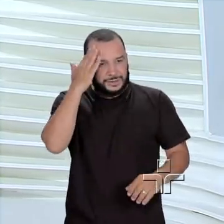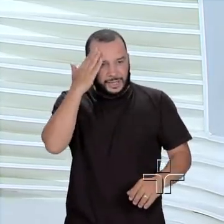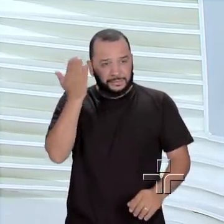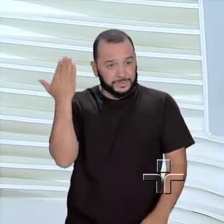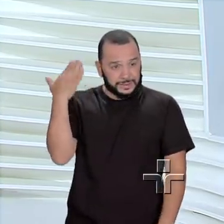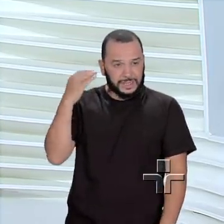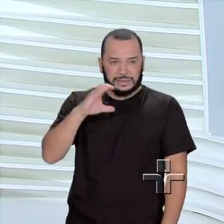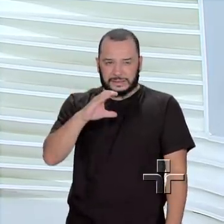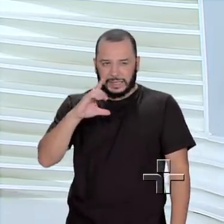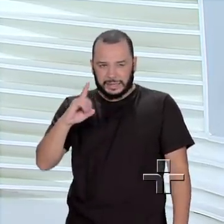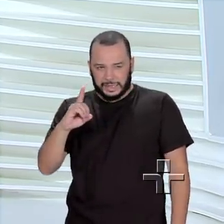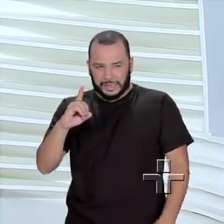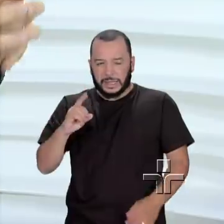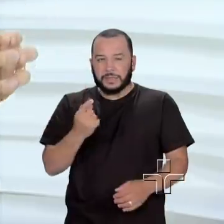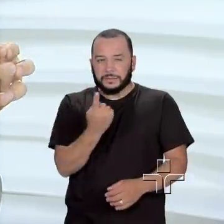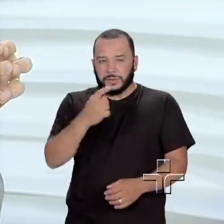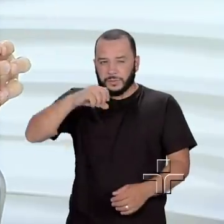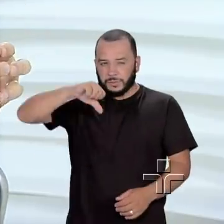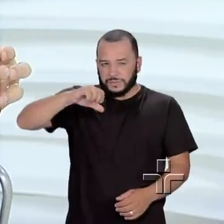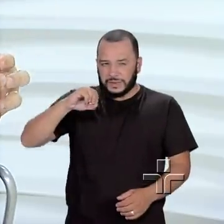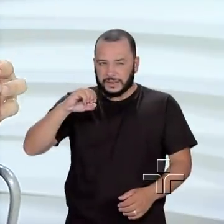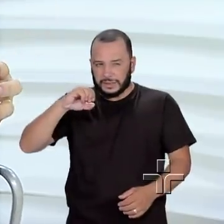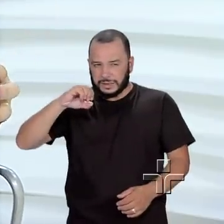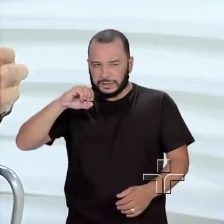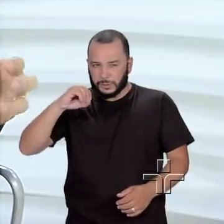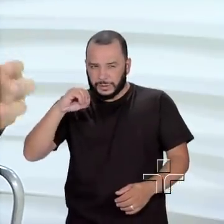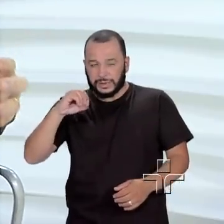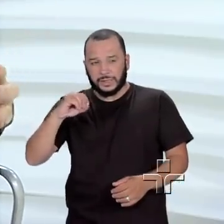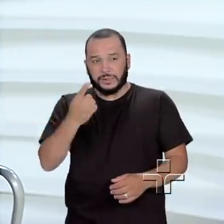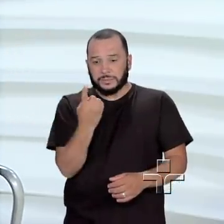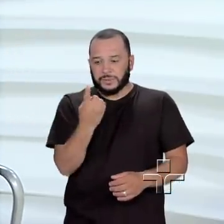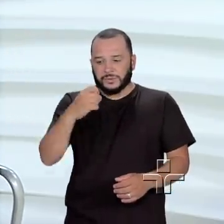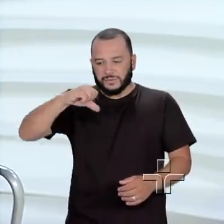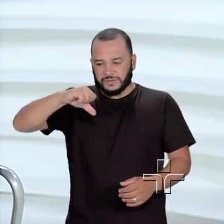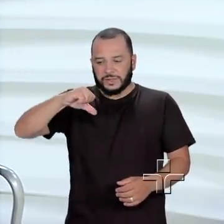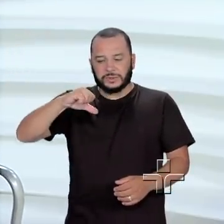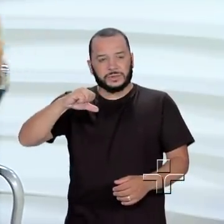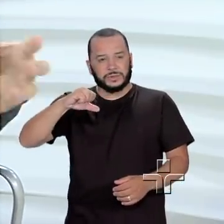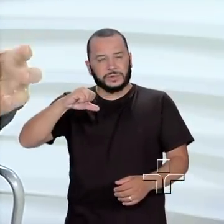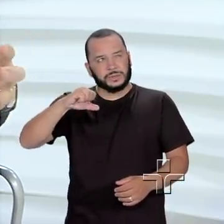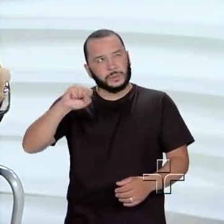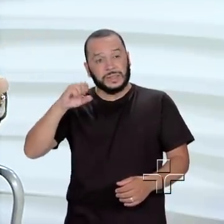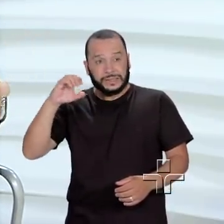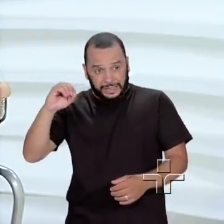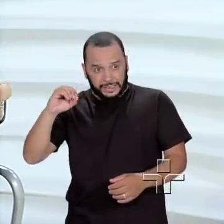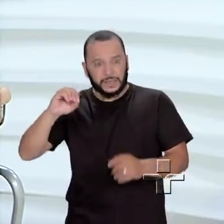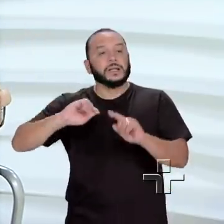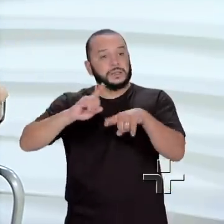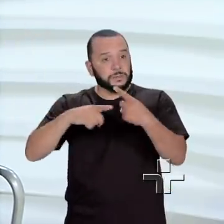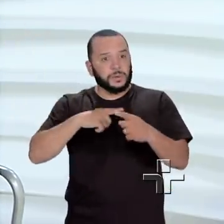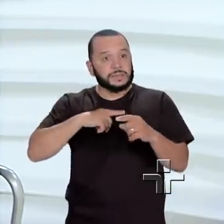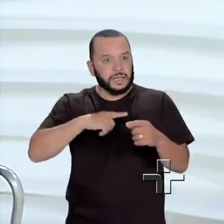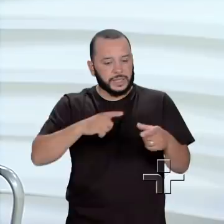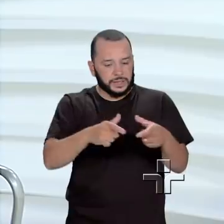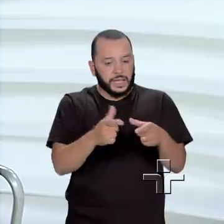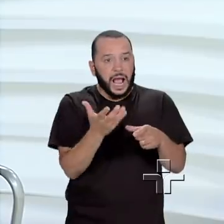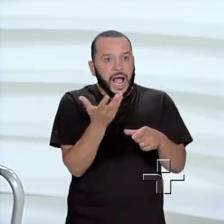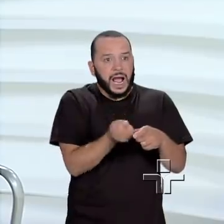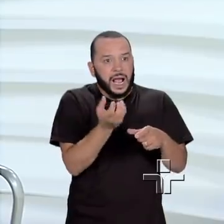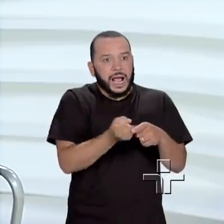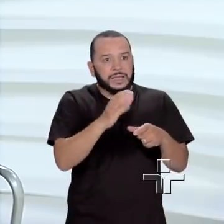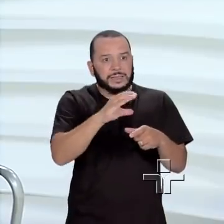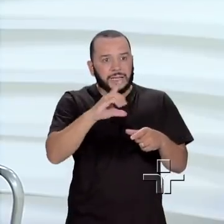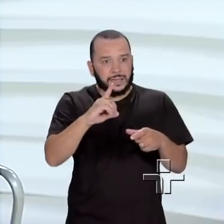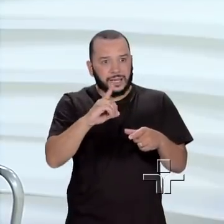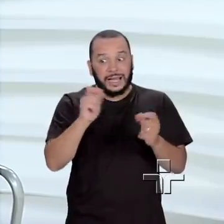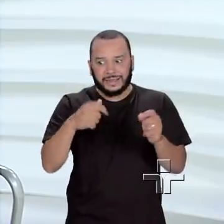ali no começo da década de 80, no meio da década de 80 aparece o gravador de CD. Na hora que aparece o gravador de CD, uma pessoa pode